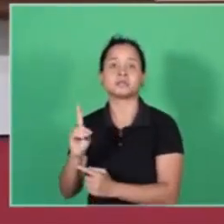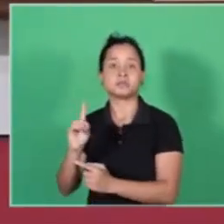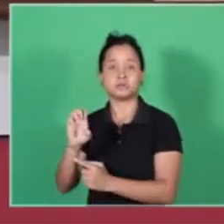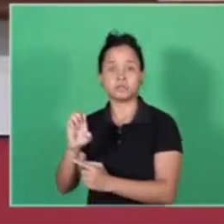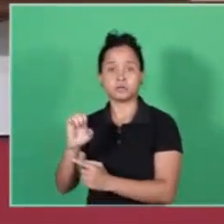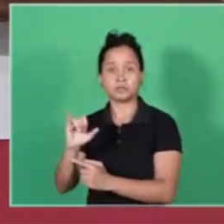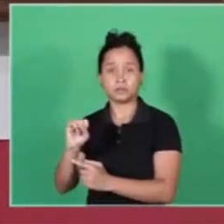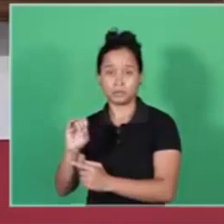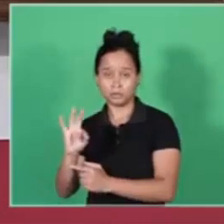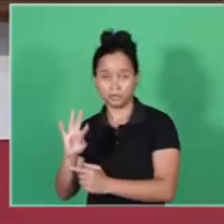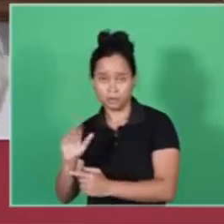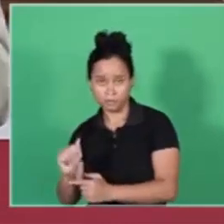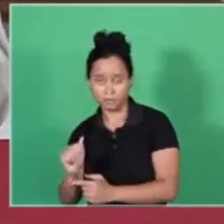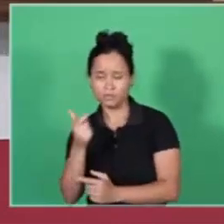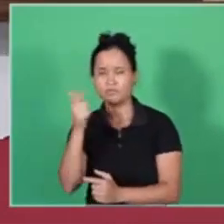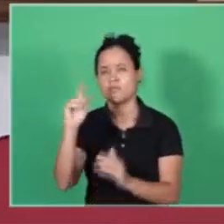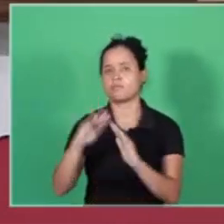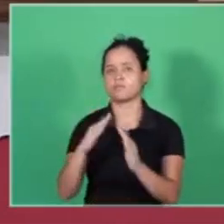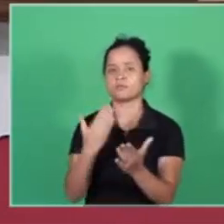Tirsch,